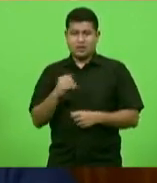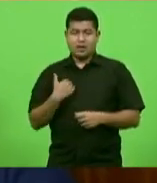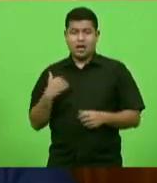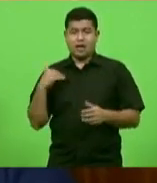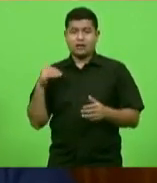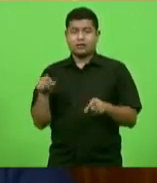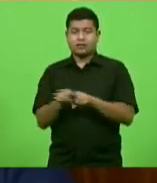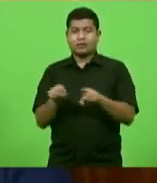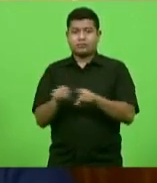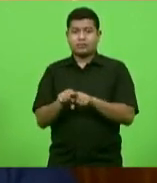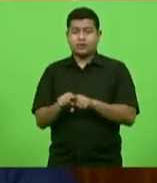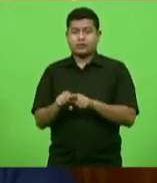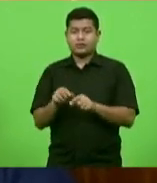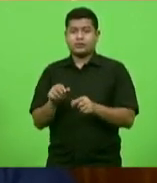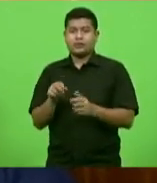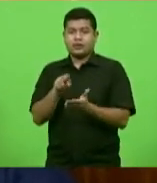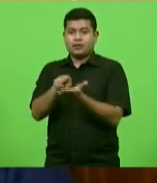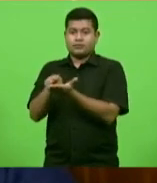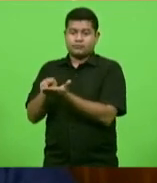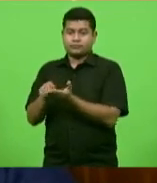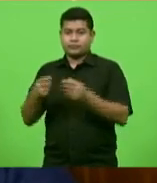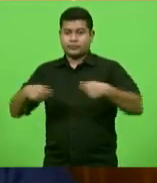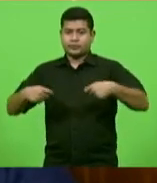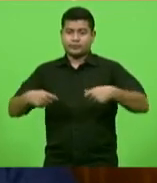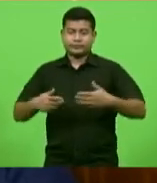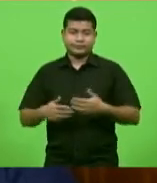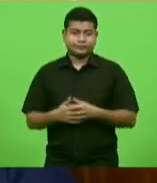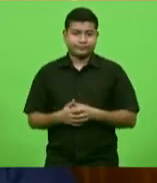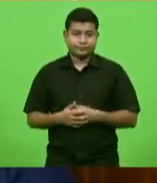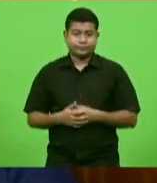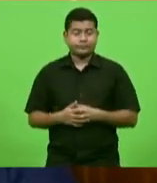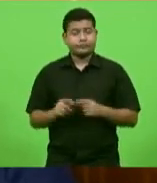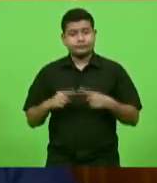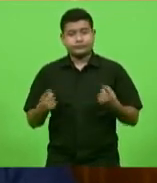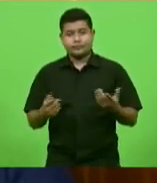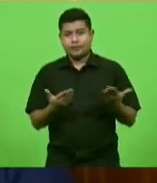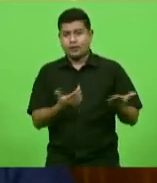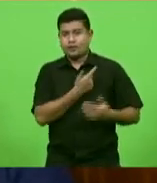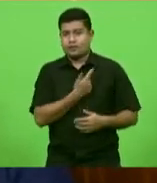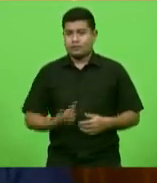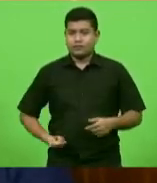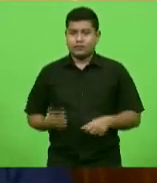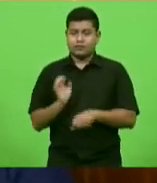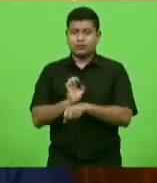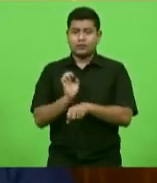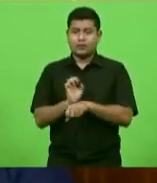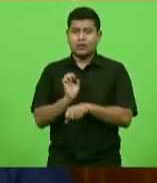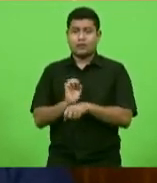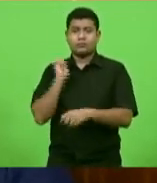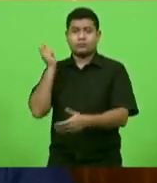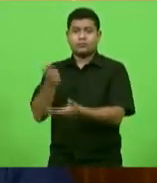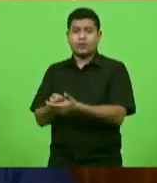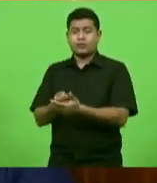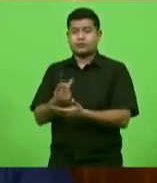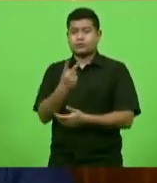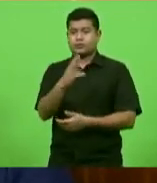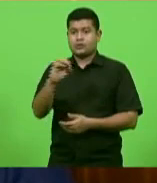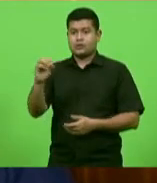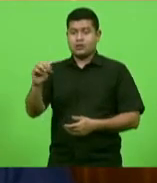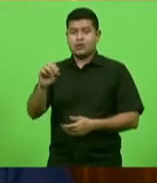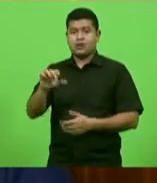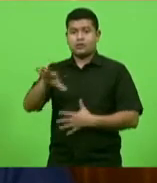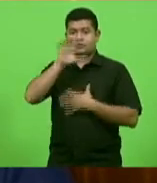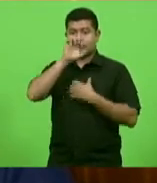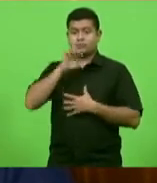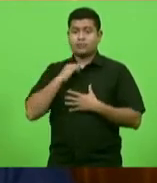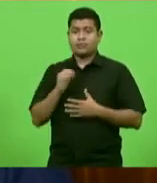de enfermaria. Ou seja, além do governo do Estado ter pago por 200 respiradores